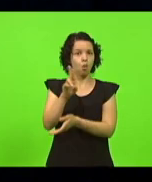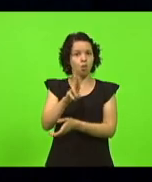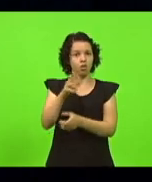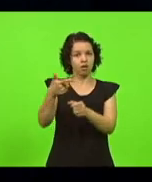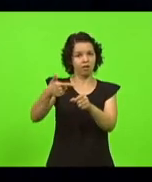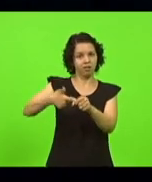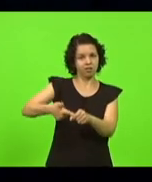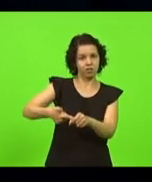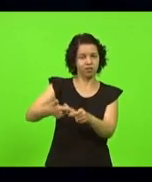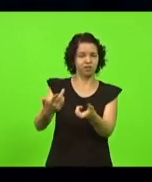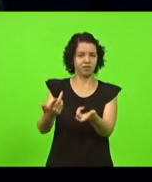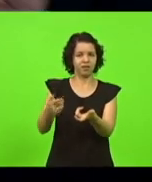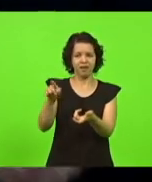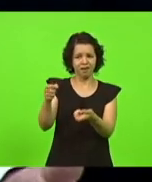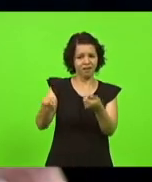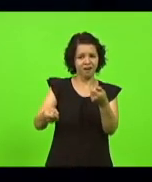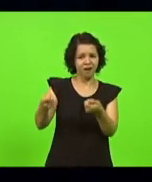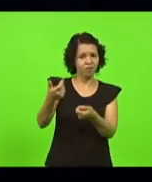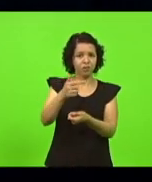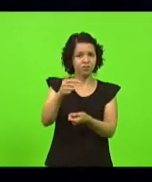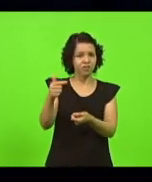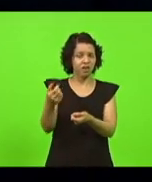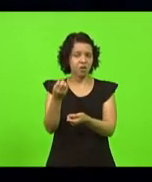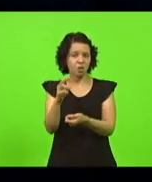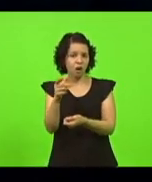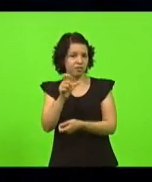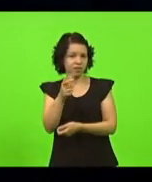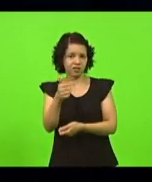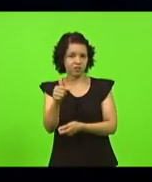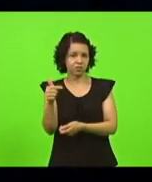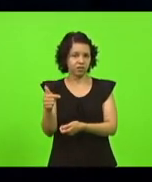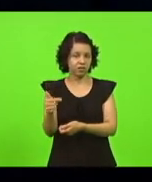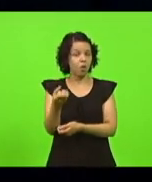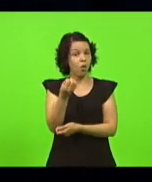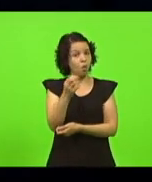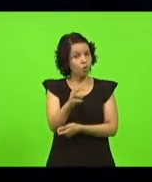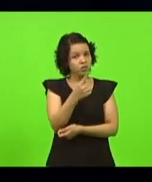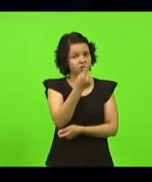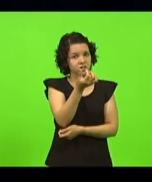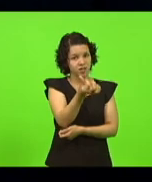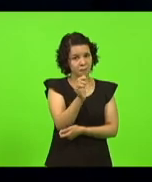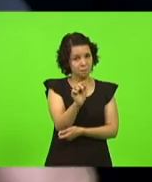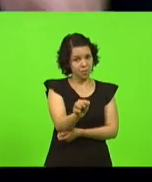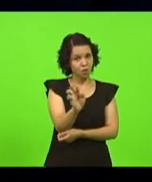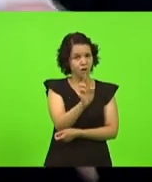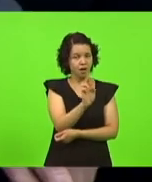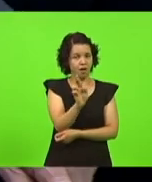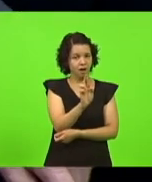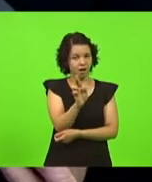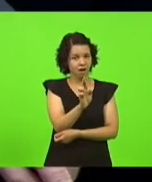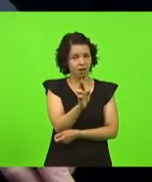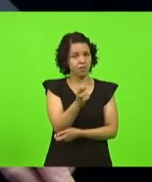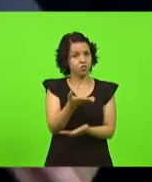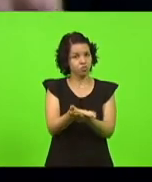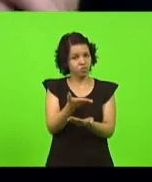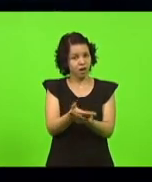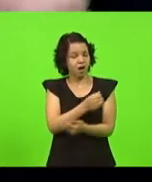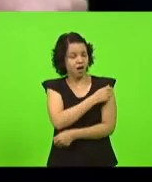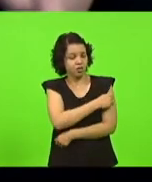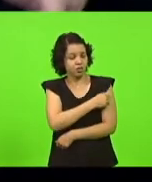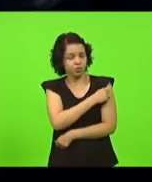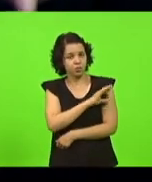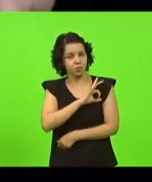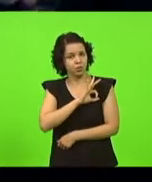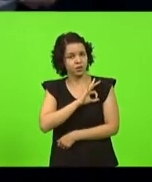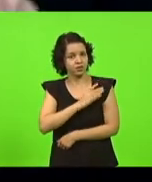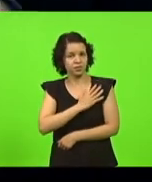trabalhar, sem precisar usar o carro. Ou R$16.000 para estudar, para ser oficial da Polícia Militar, que daí ninguém, poucos